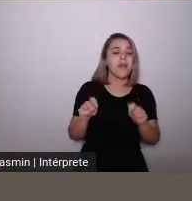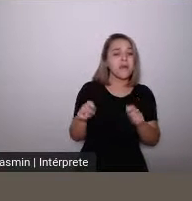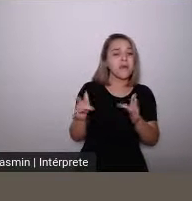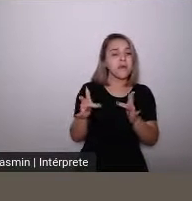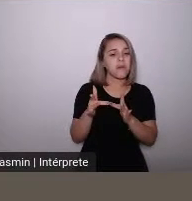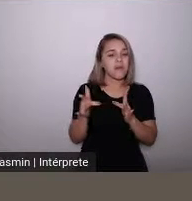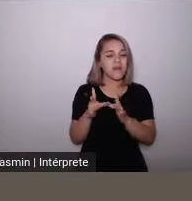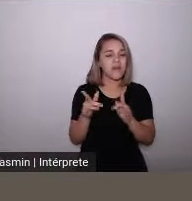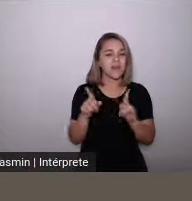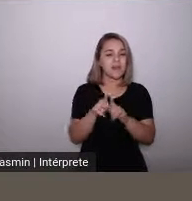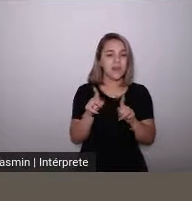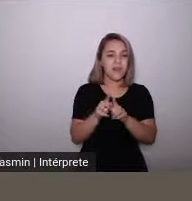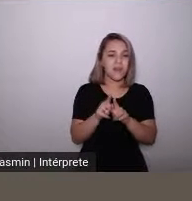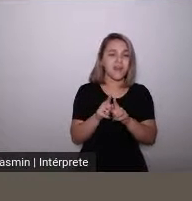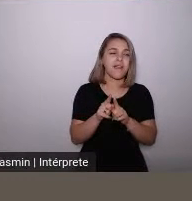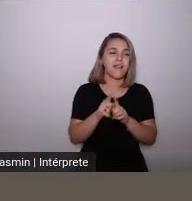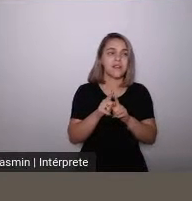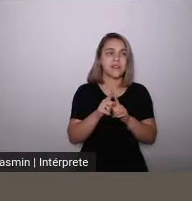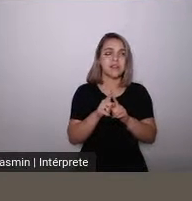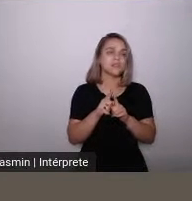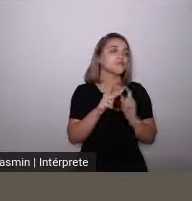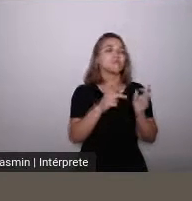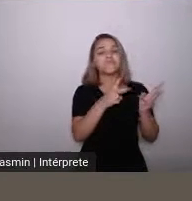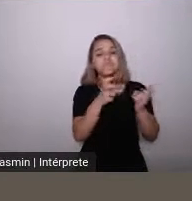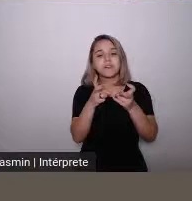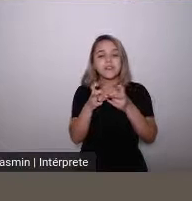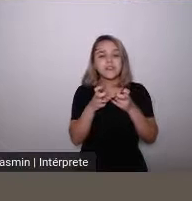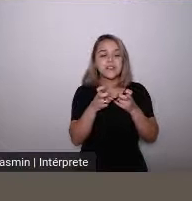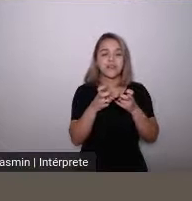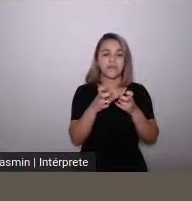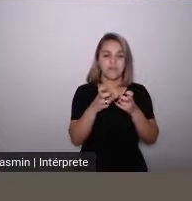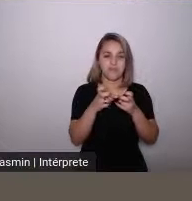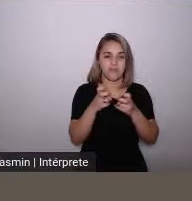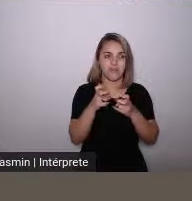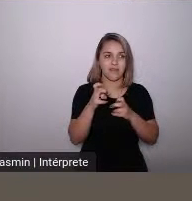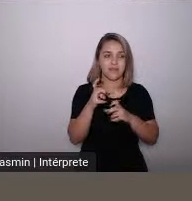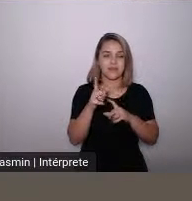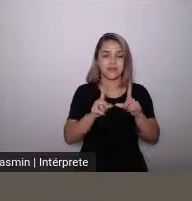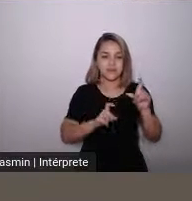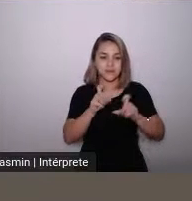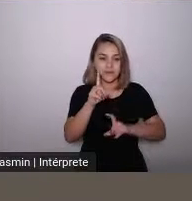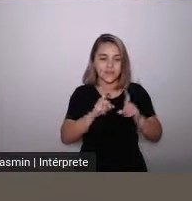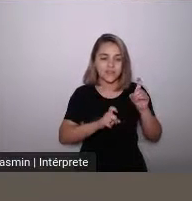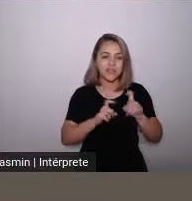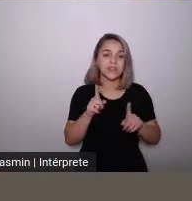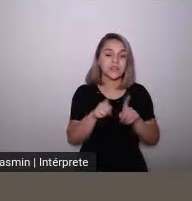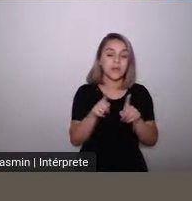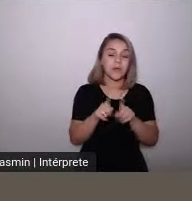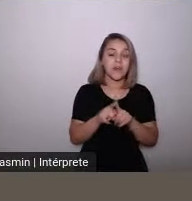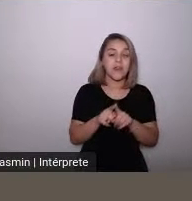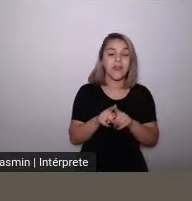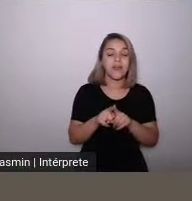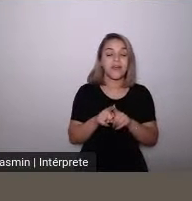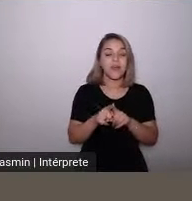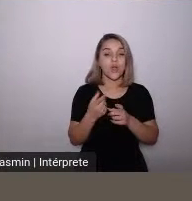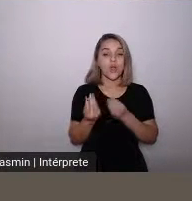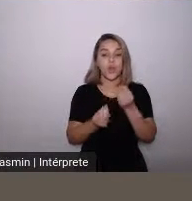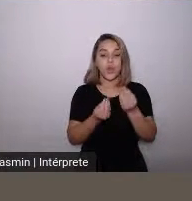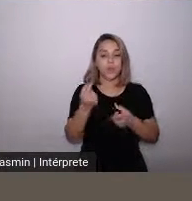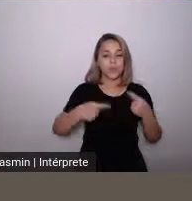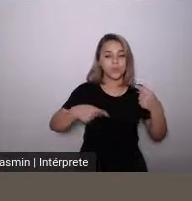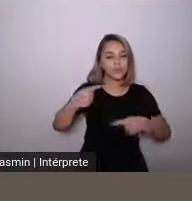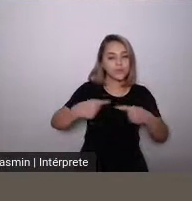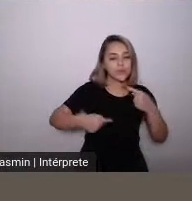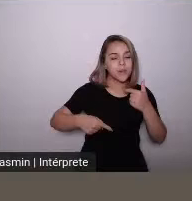estética expressionista, o que vai provocar nos círculos artísticos modernos a discussão sobre a forma como esta